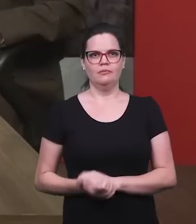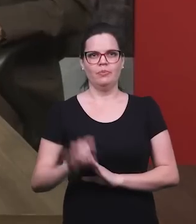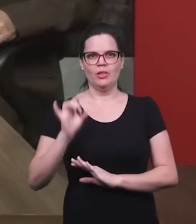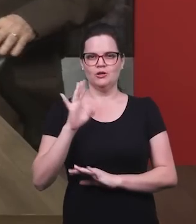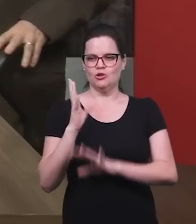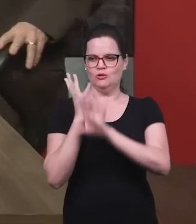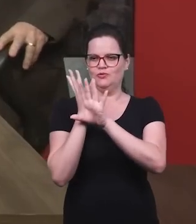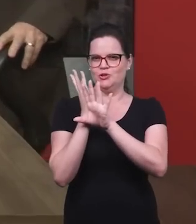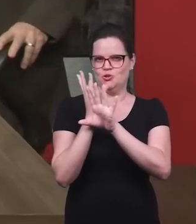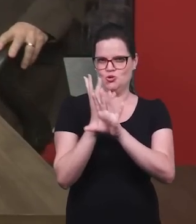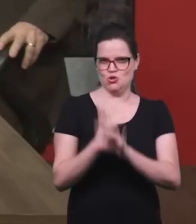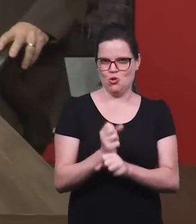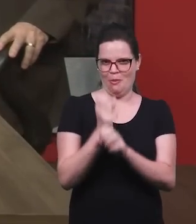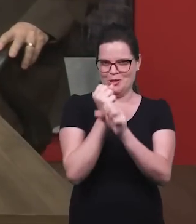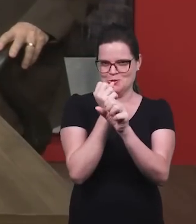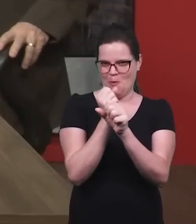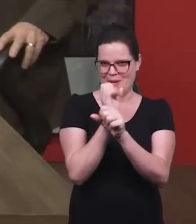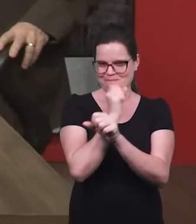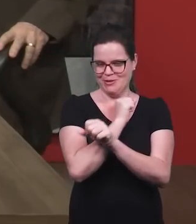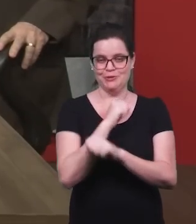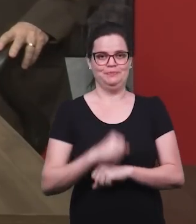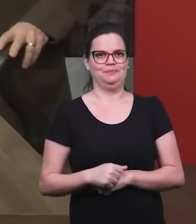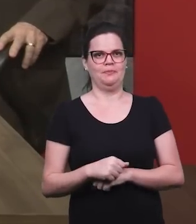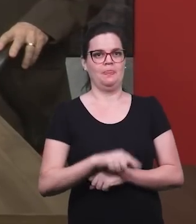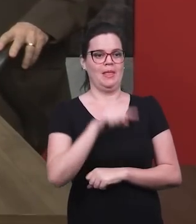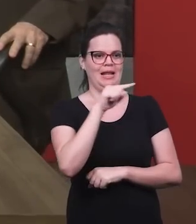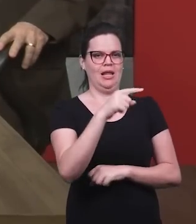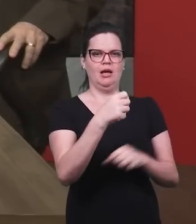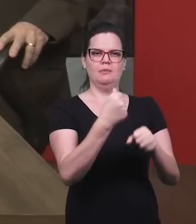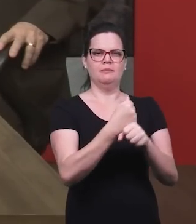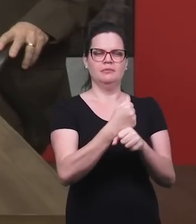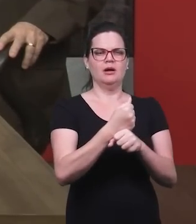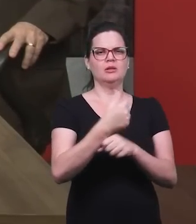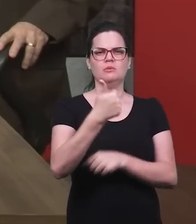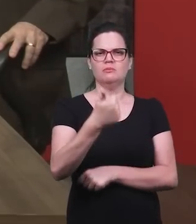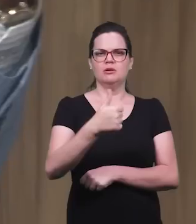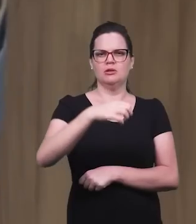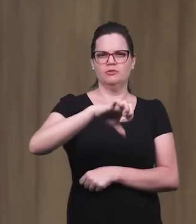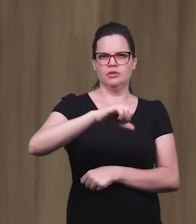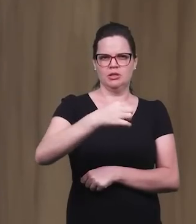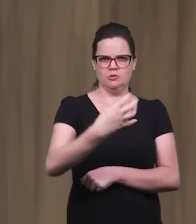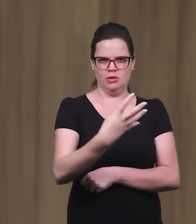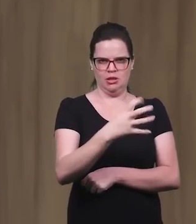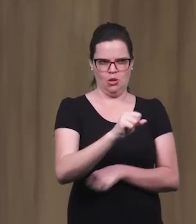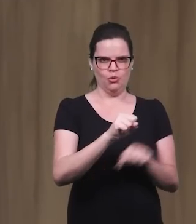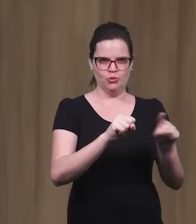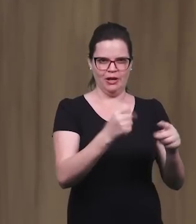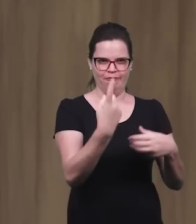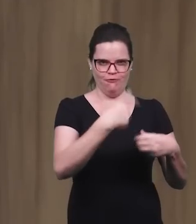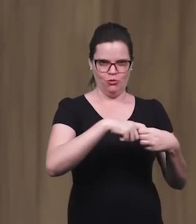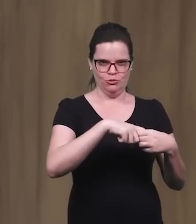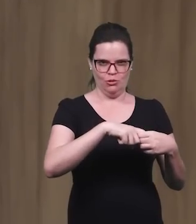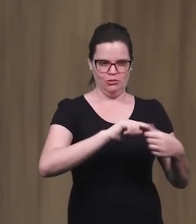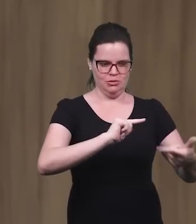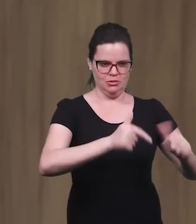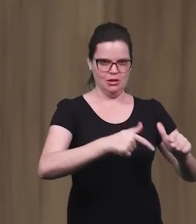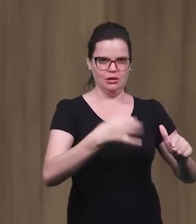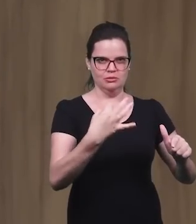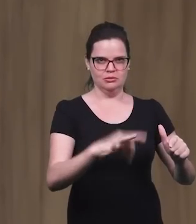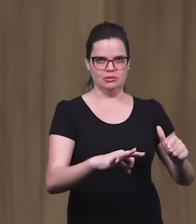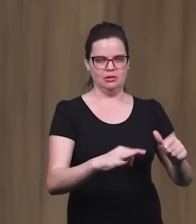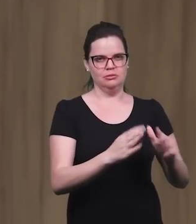contas aqui, meu cara. O Israel nasceu em 48, né? Bom, podemos considerar, nesse ano